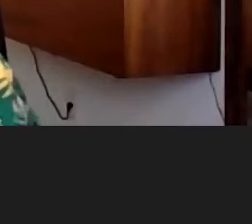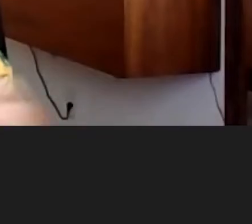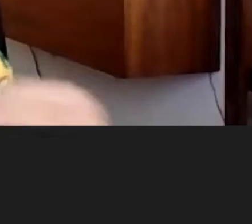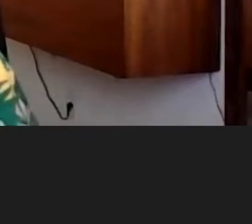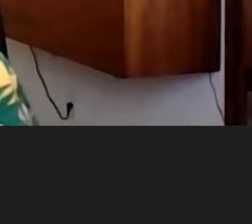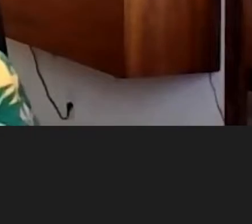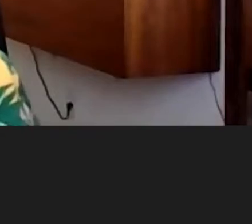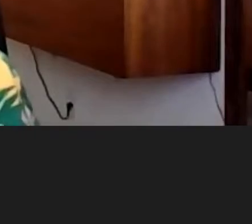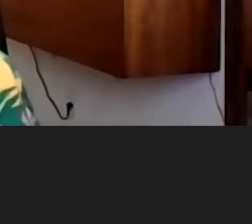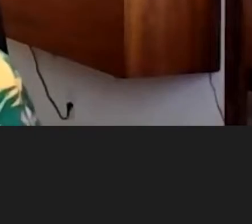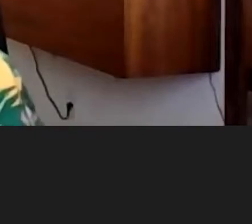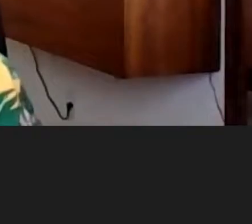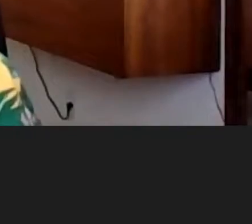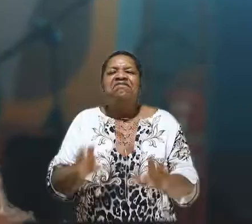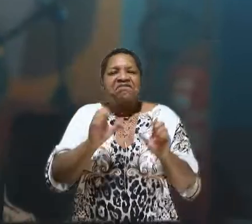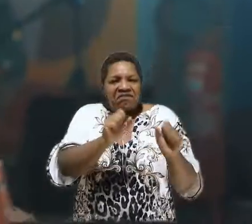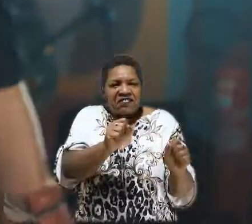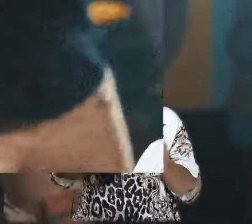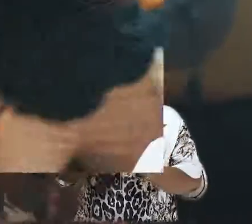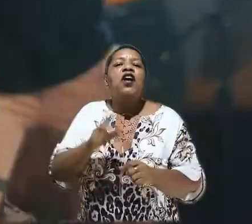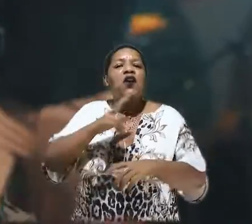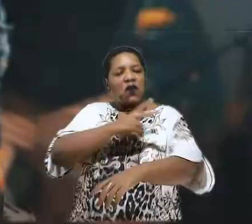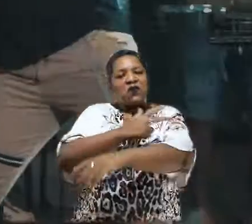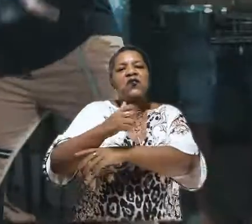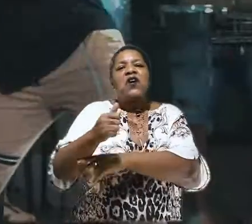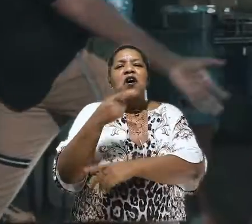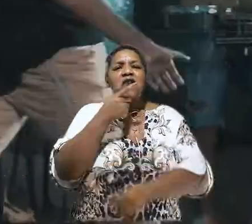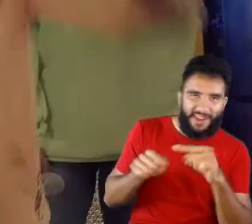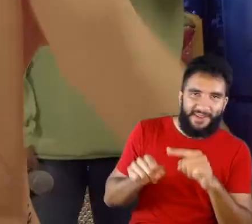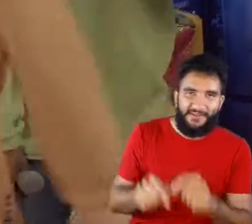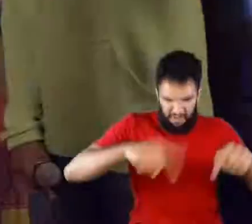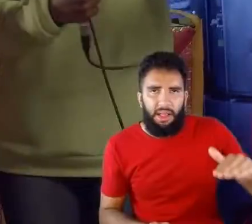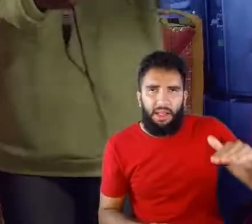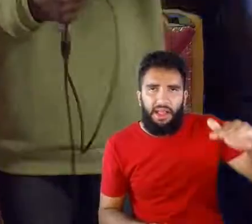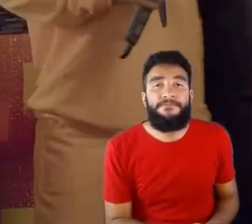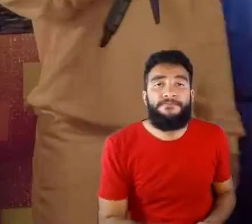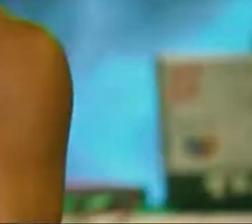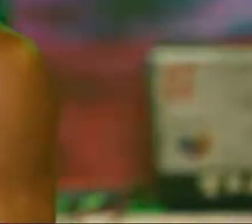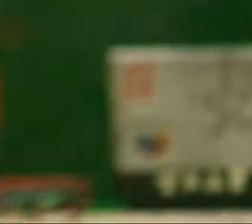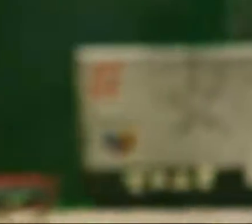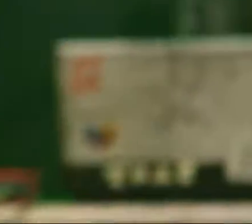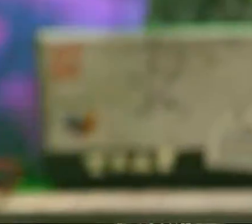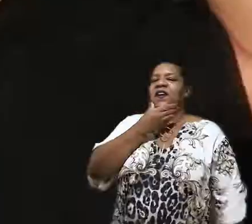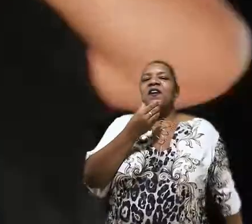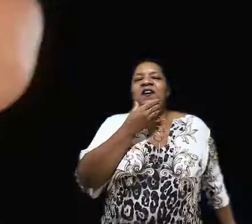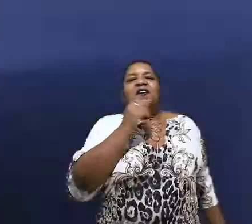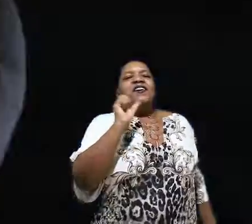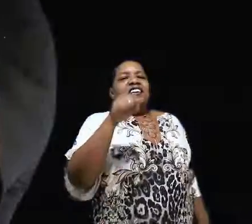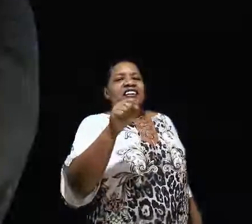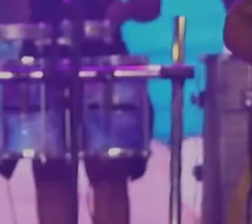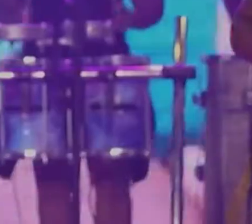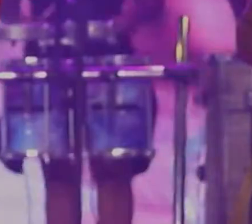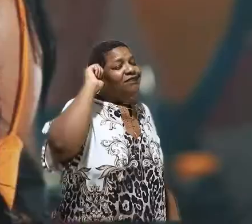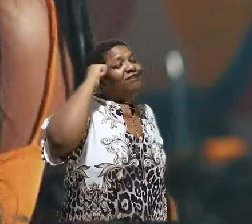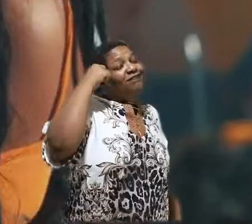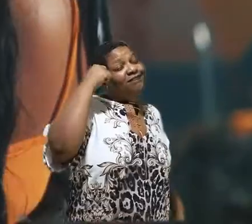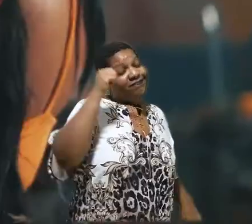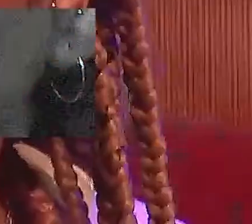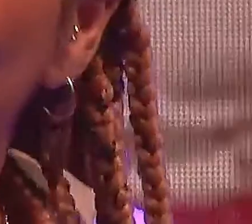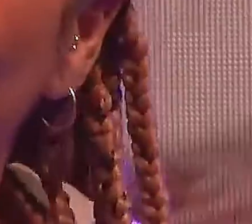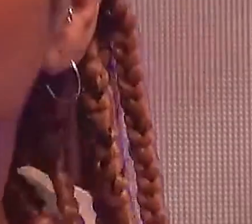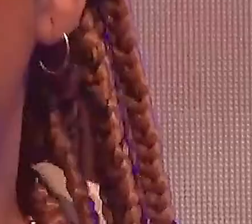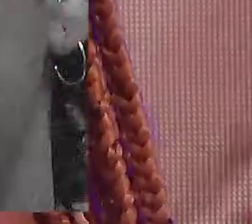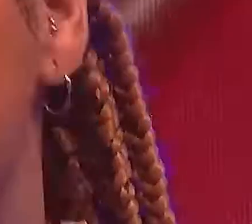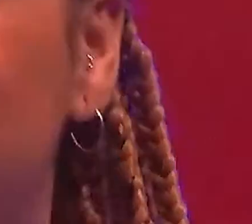tempo todo estão querendo construir narrativa que o nosso respeito então Acho que chegou a hora da gente dominasse ferramentas entender como isso funciona como a gente pode